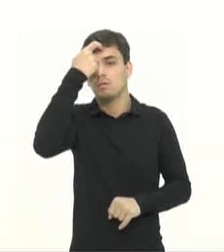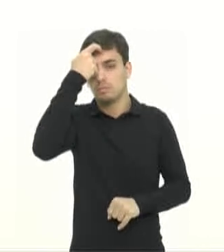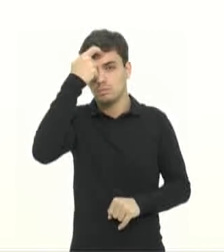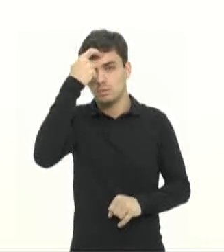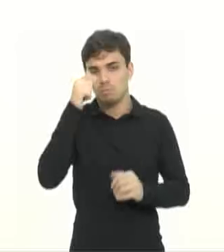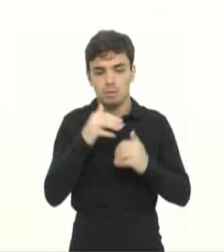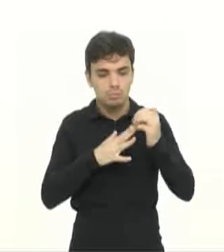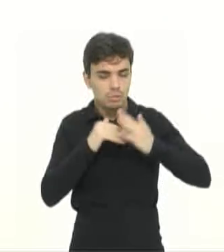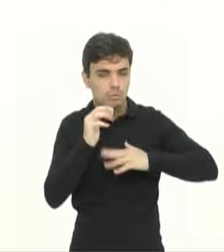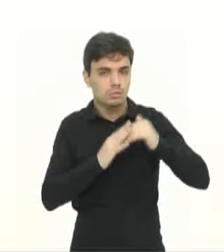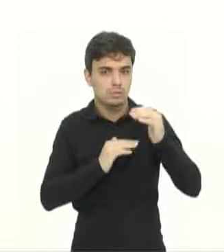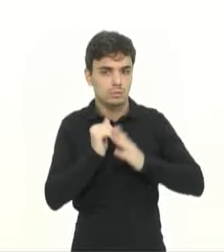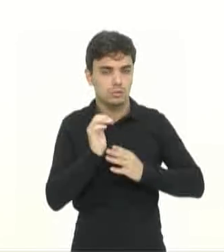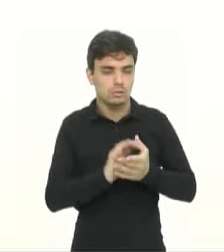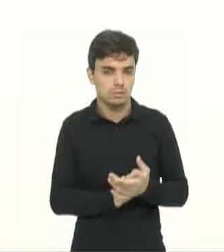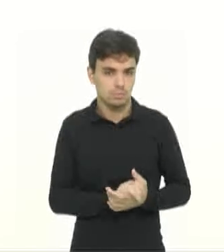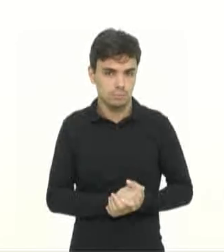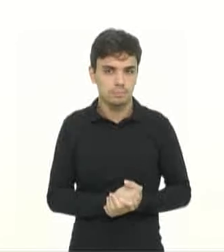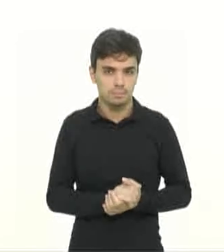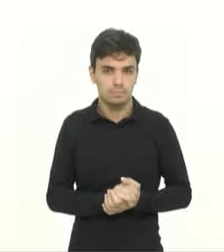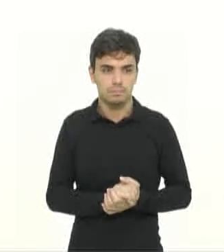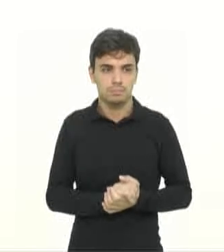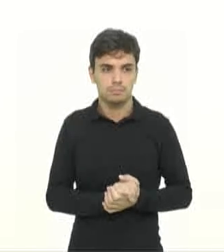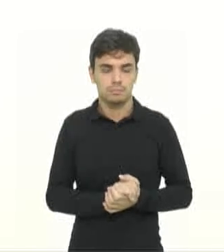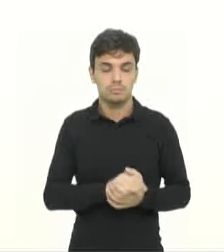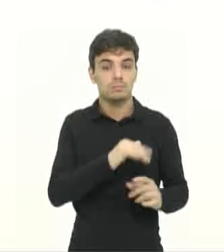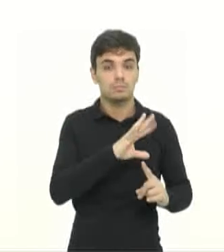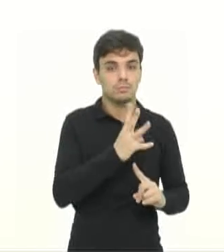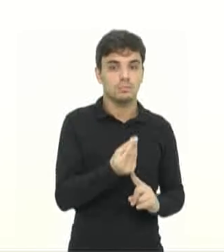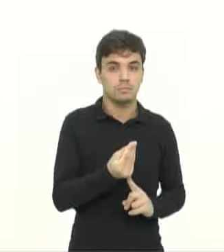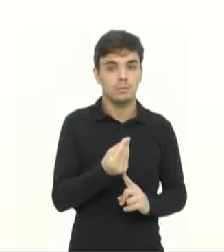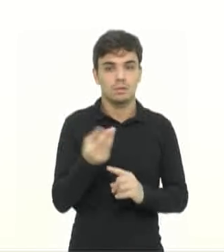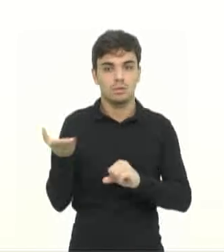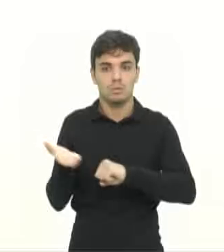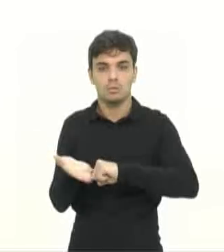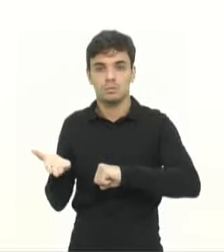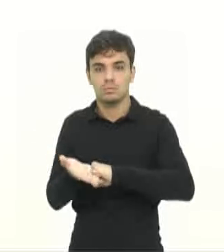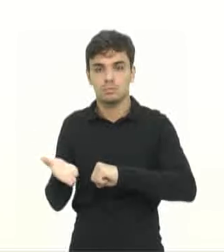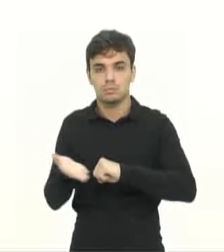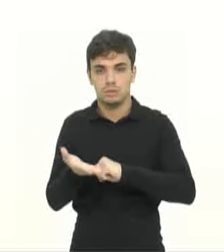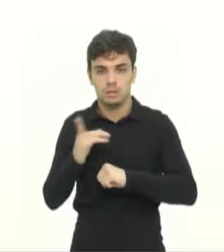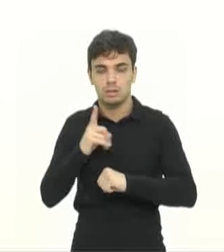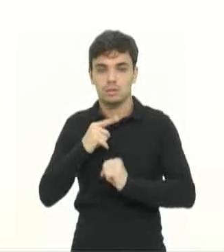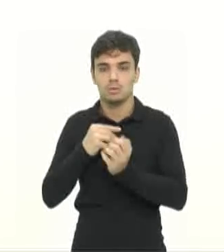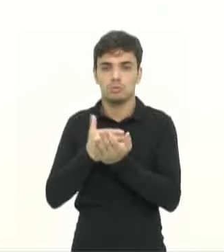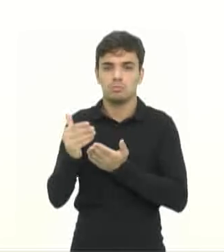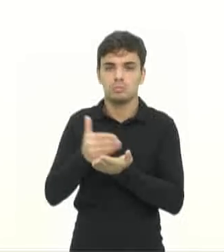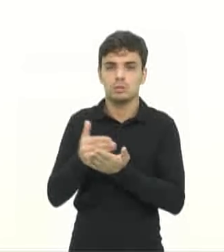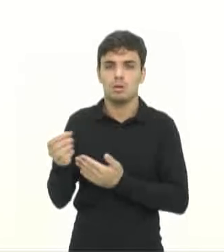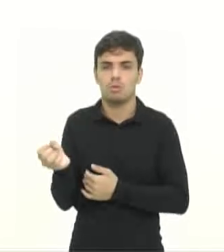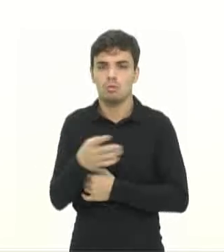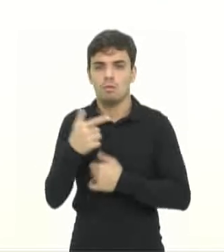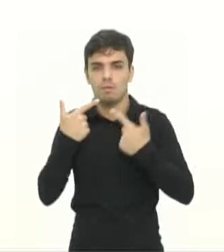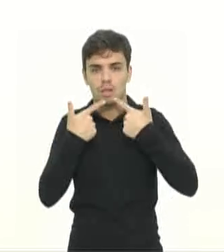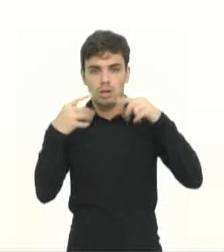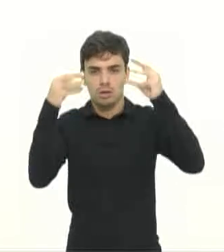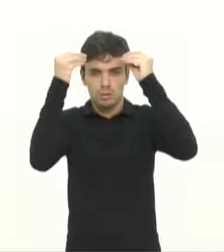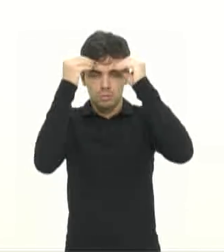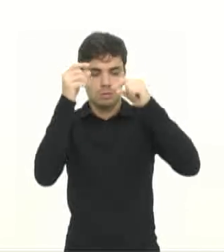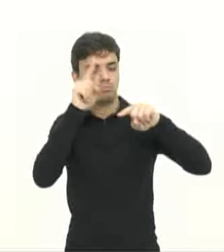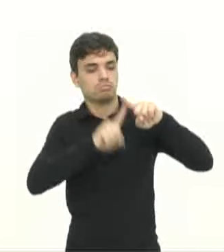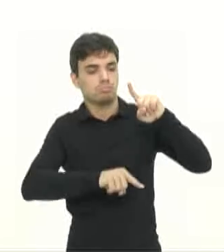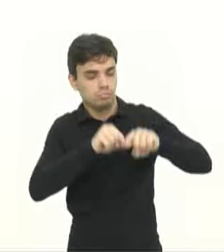processo criativo. Logo, a arte contemporânea despontou explorando novas linguagens, técnicas